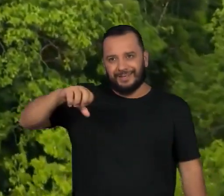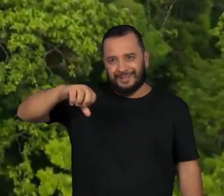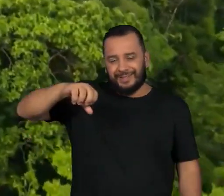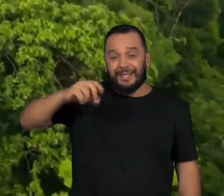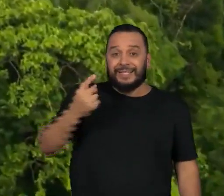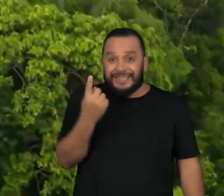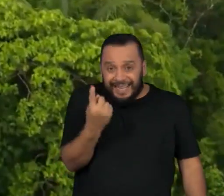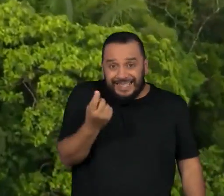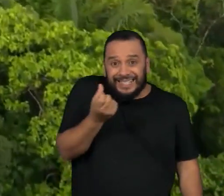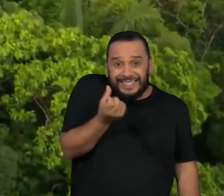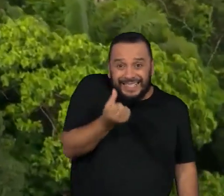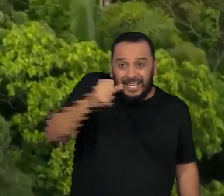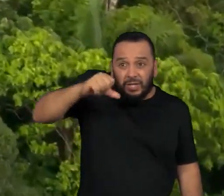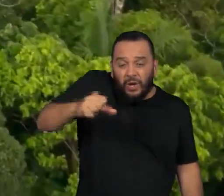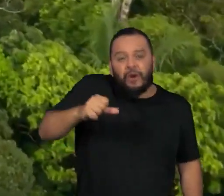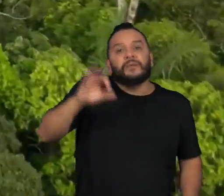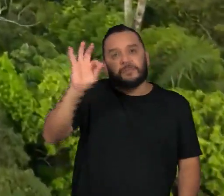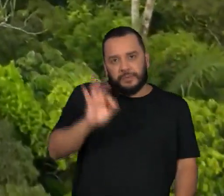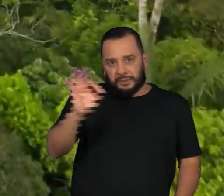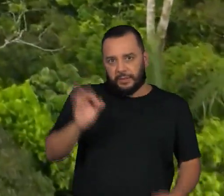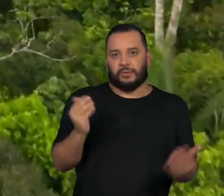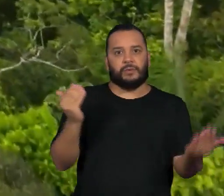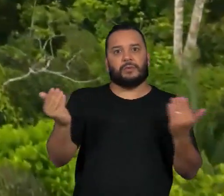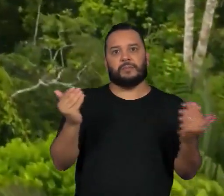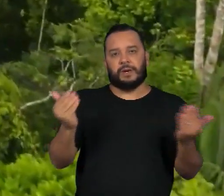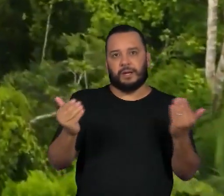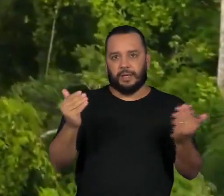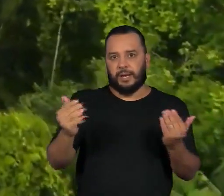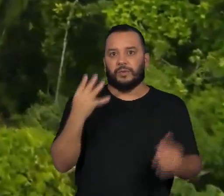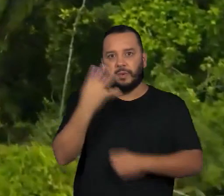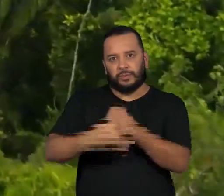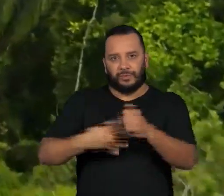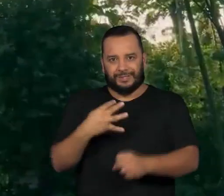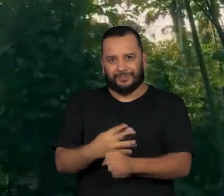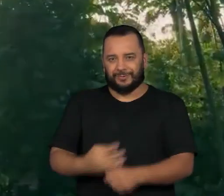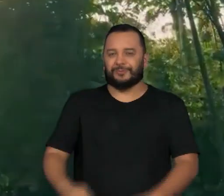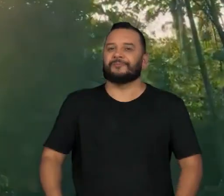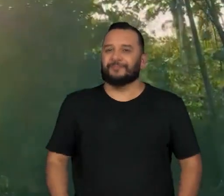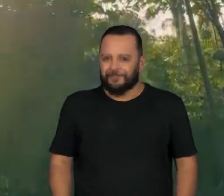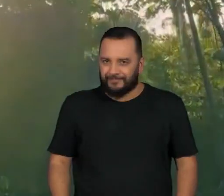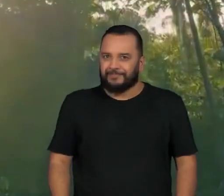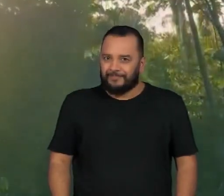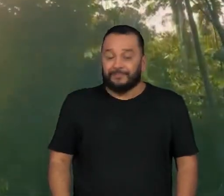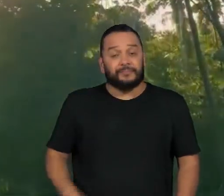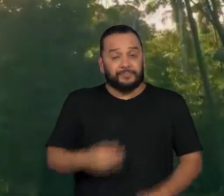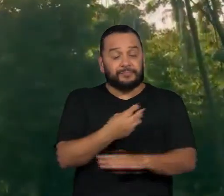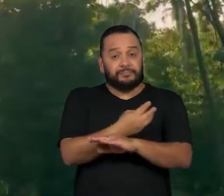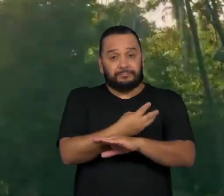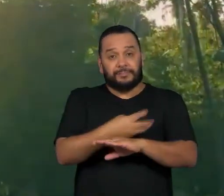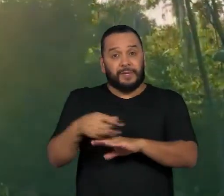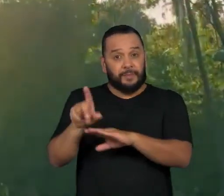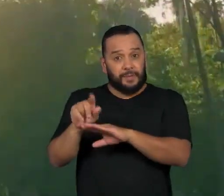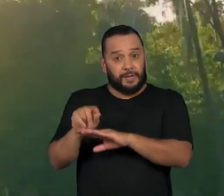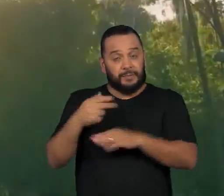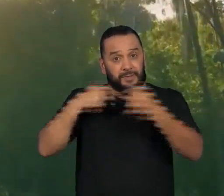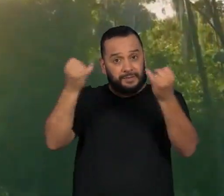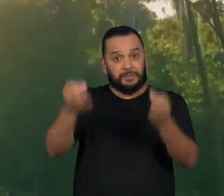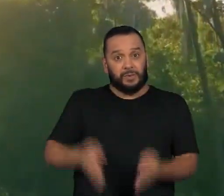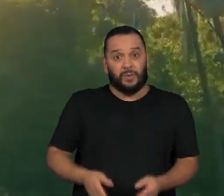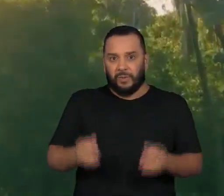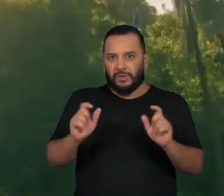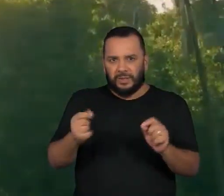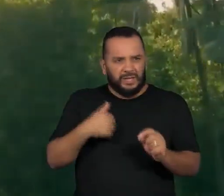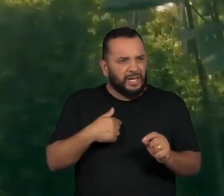169% em relação à média do mesmo período dos últimos 4 anos. O IBAMA também informou que as apreensões de bens